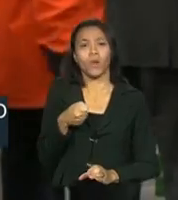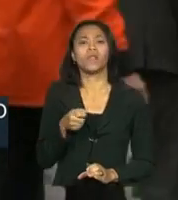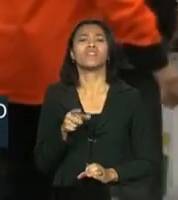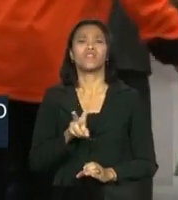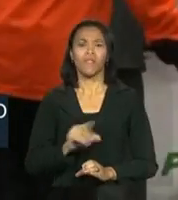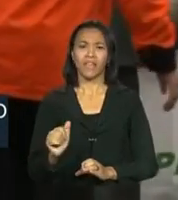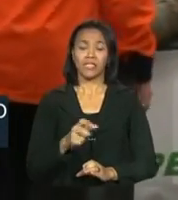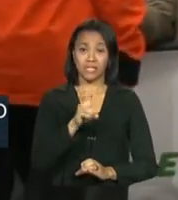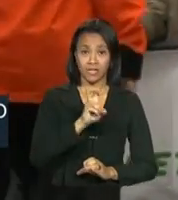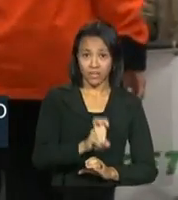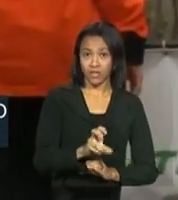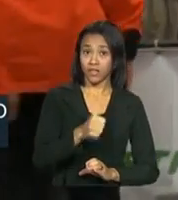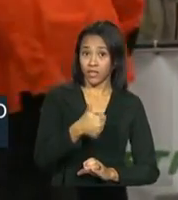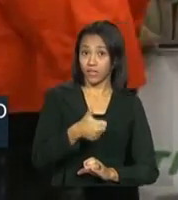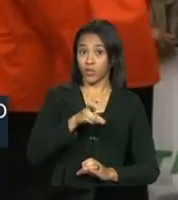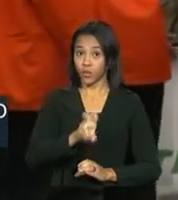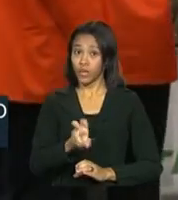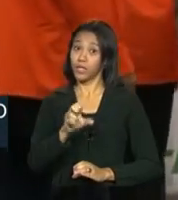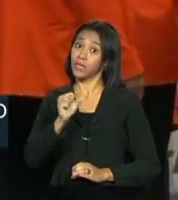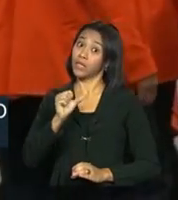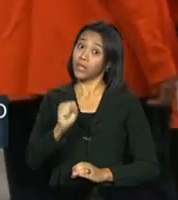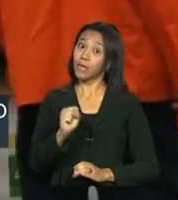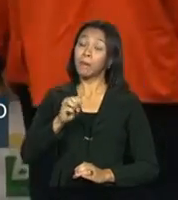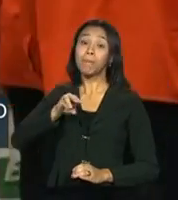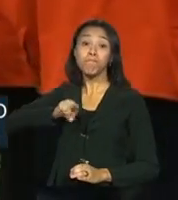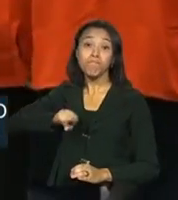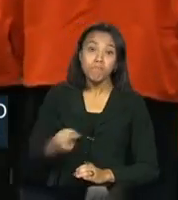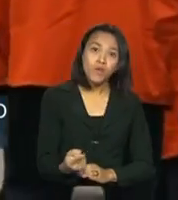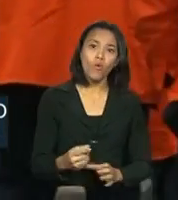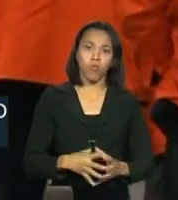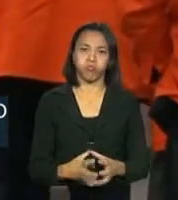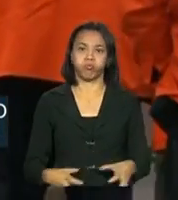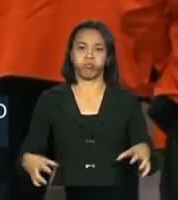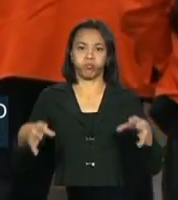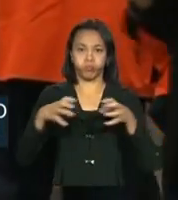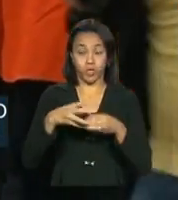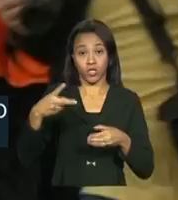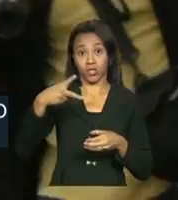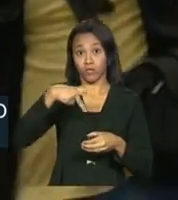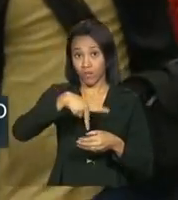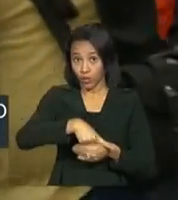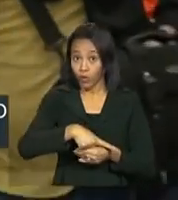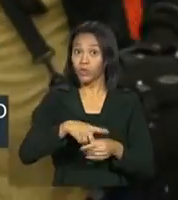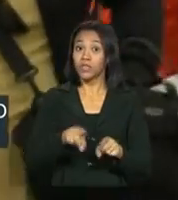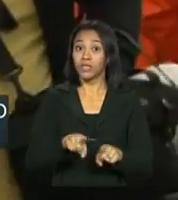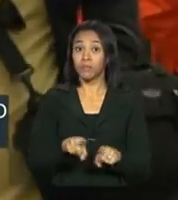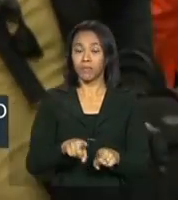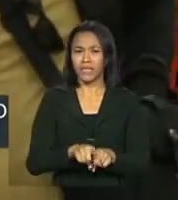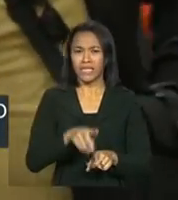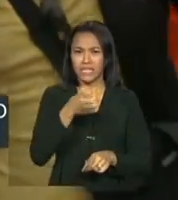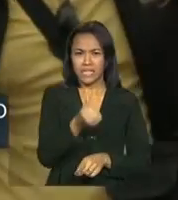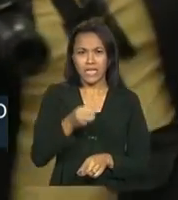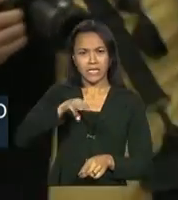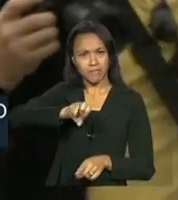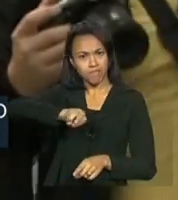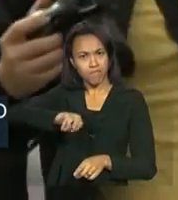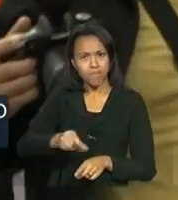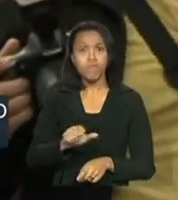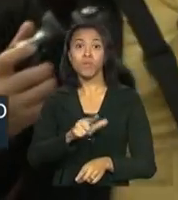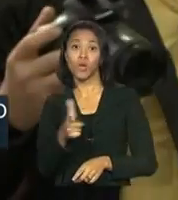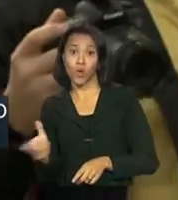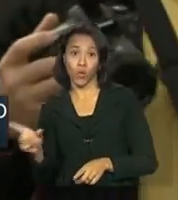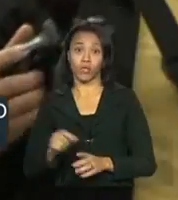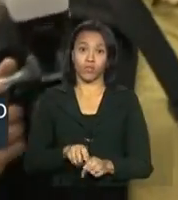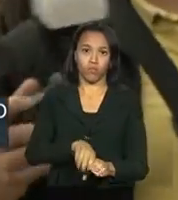de 180 mil barris de óleo por dia e de compressão de 6 milhões de metros cúbicos